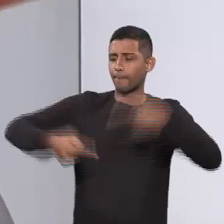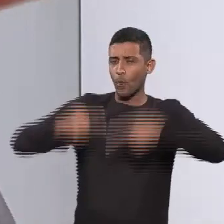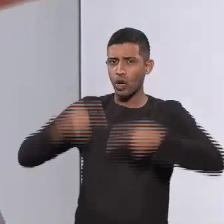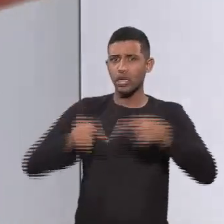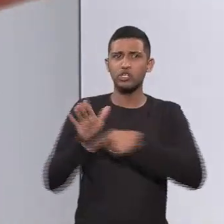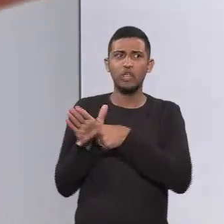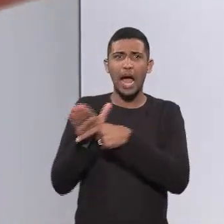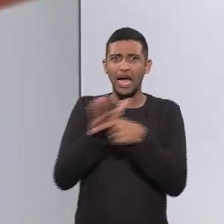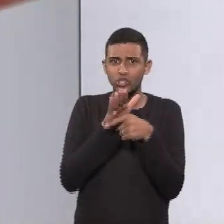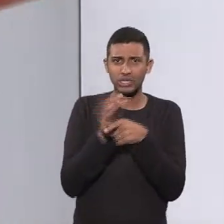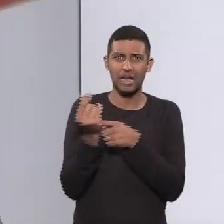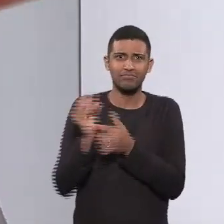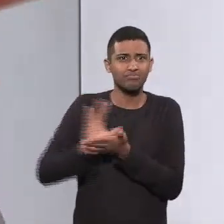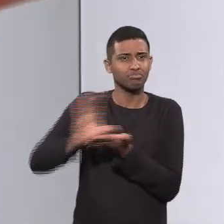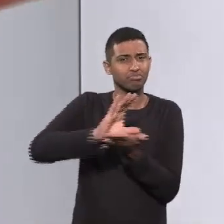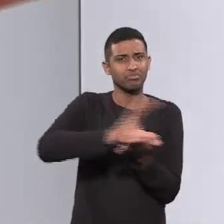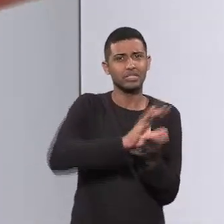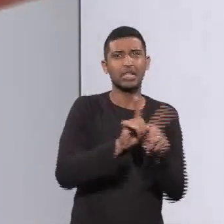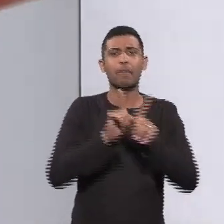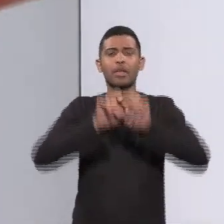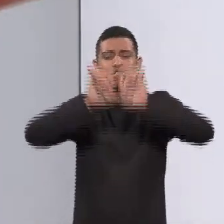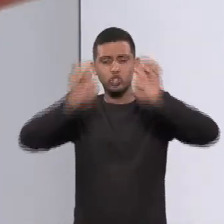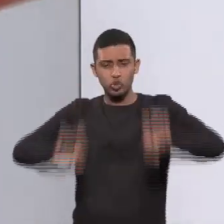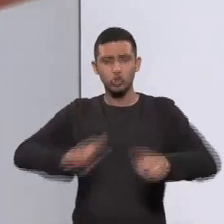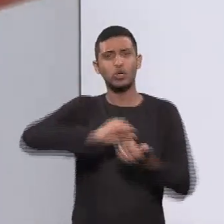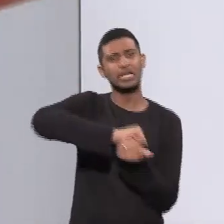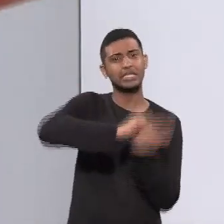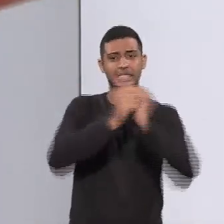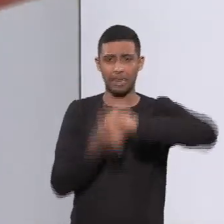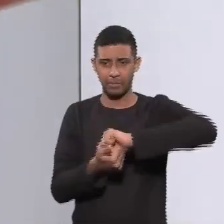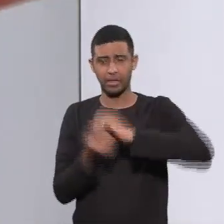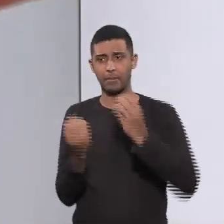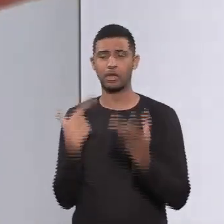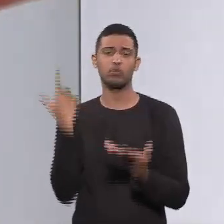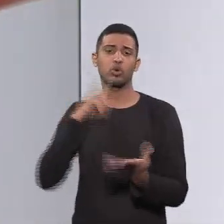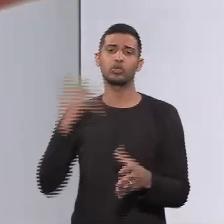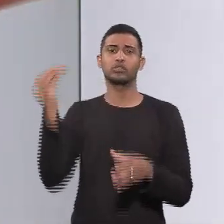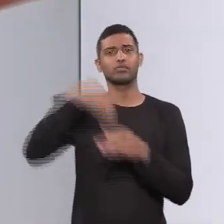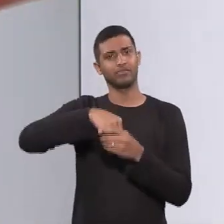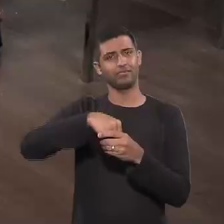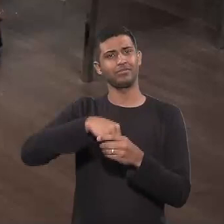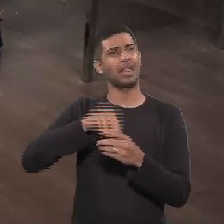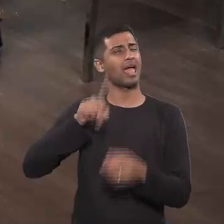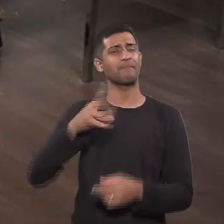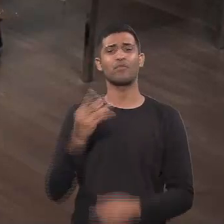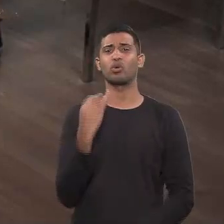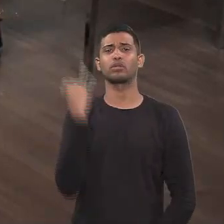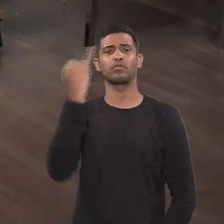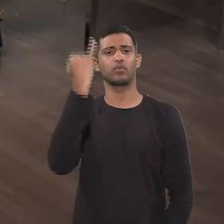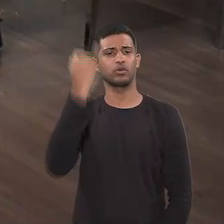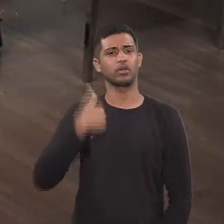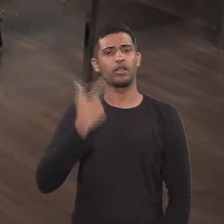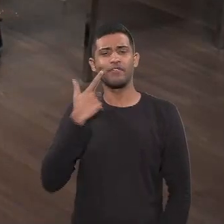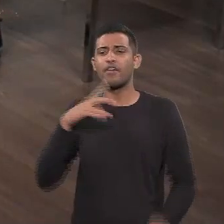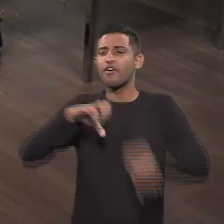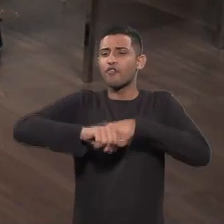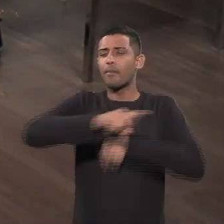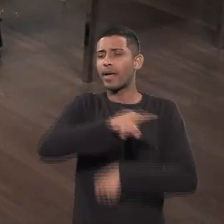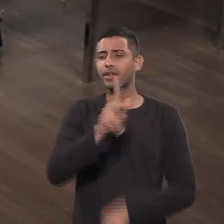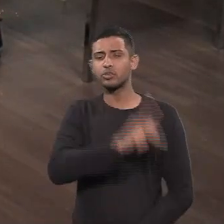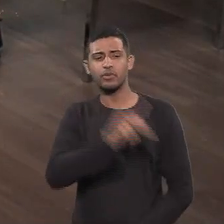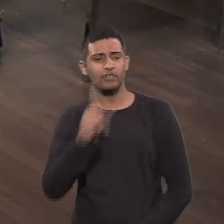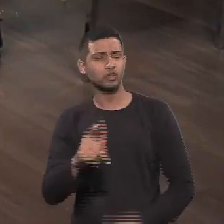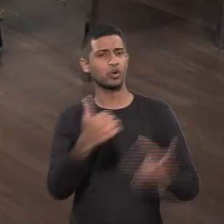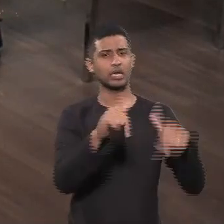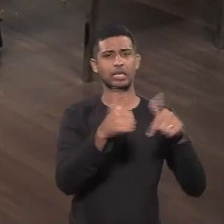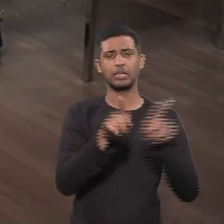no financiamento das estruturas para que essa inclusão aconteça. Então, algo que eu considero fundamental. Formação de professores em